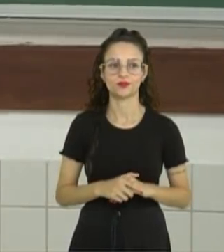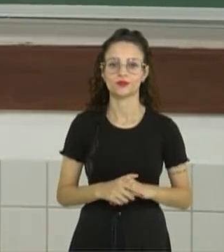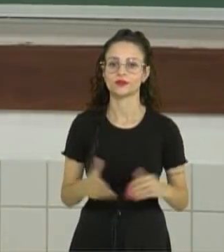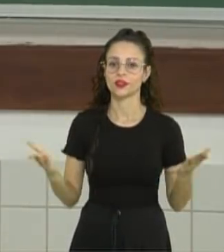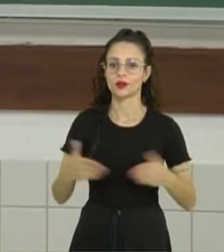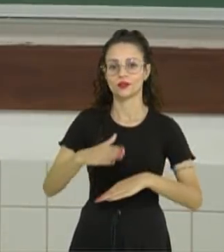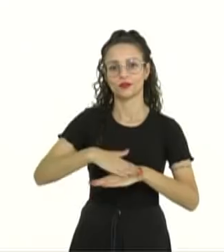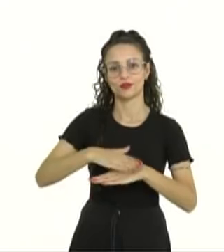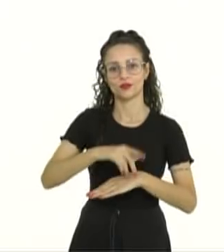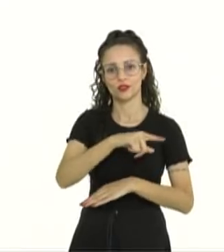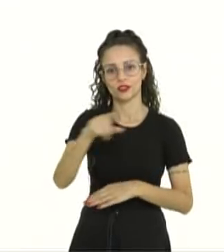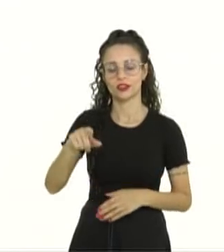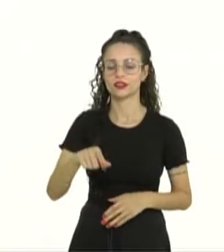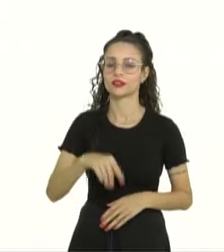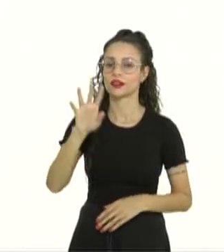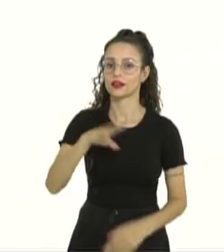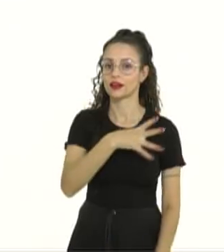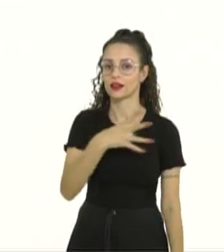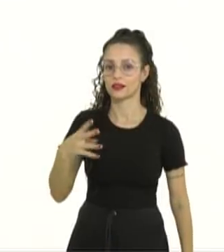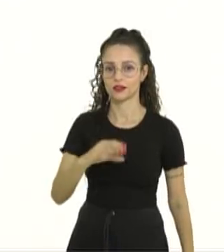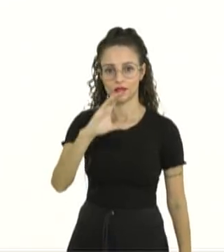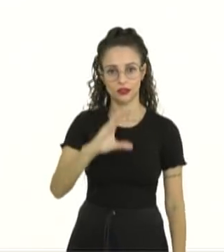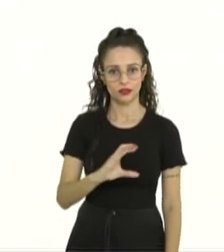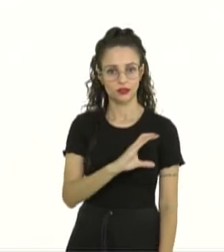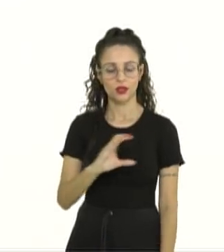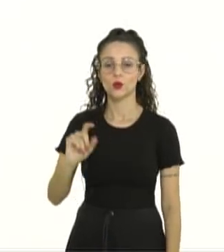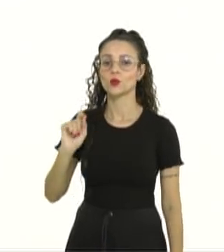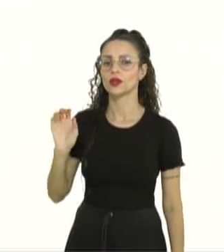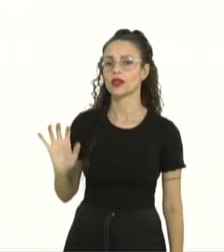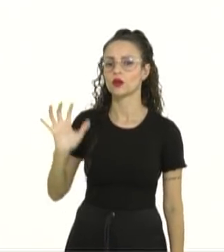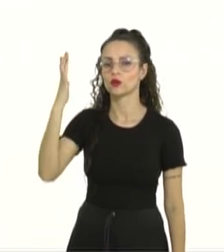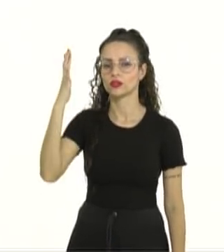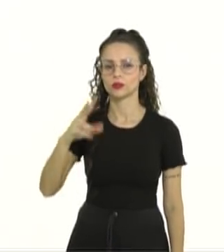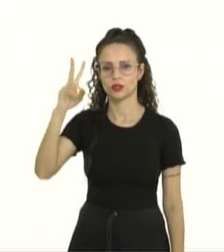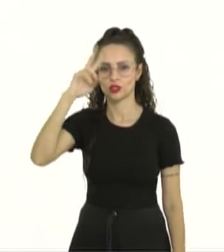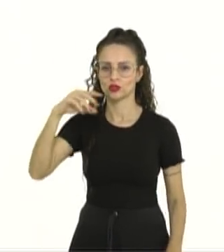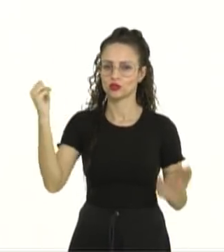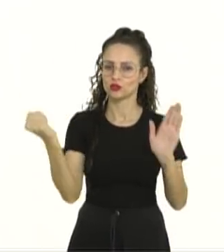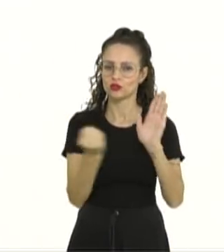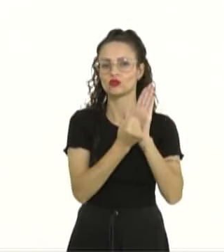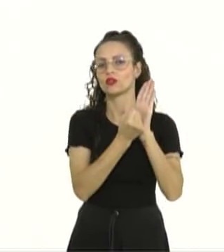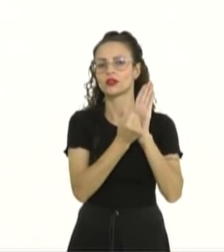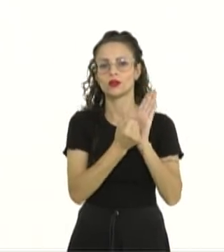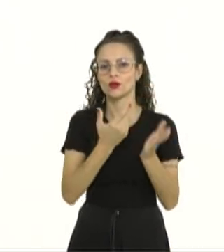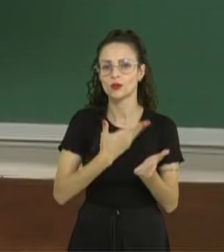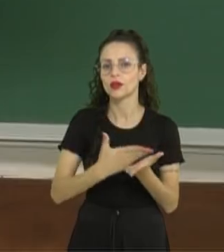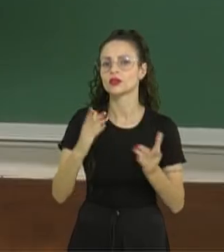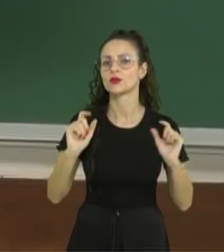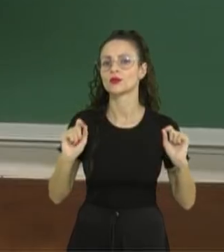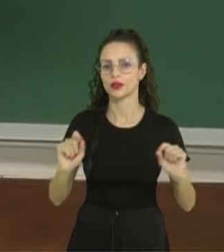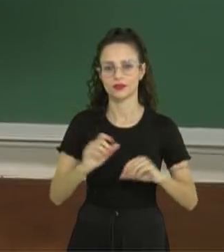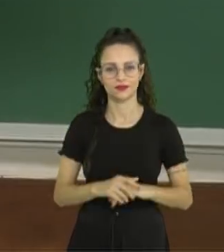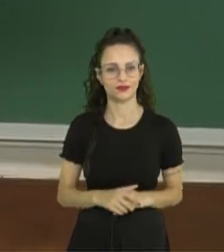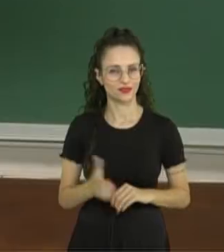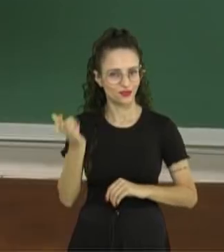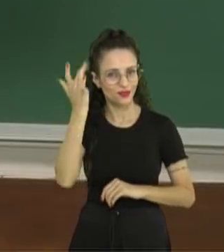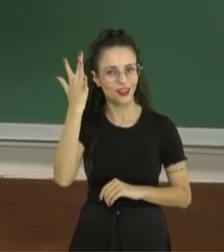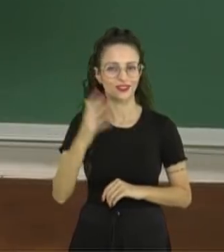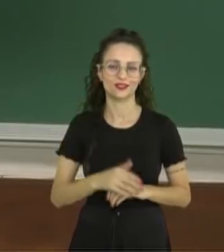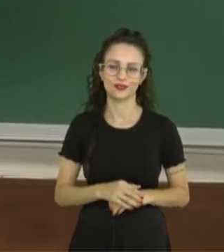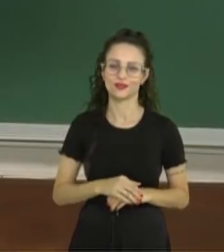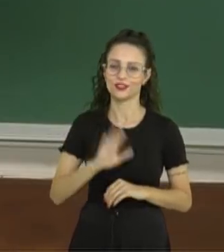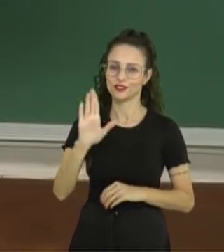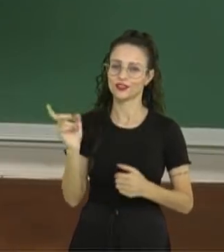Agora com vocês, no calendário cristão, qual acontecimento histórico é considerado seu marco inicial? Ah, tá fácil. Daqui a